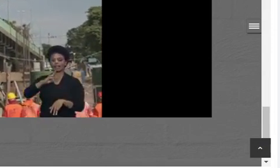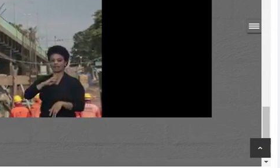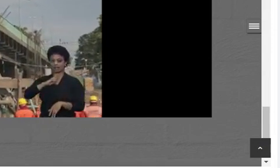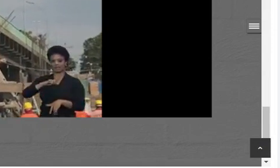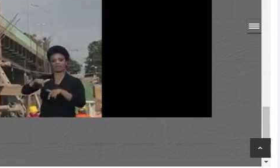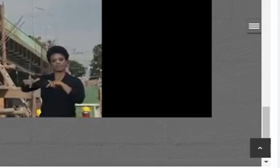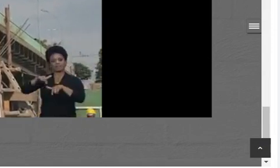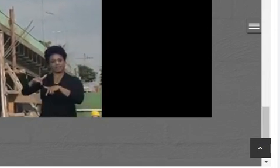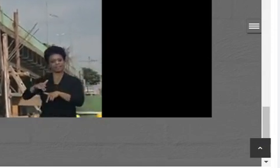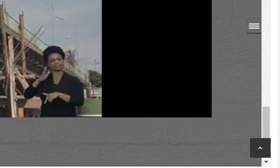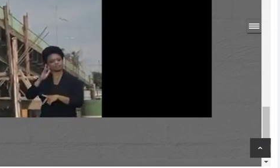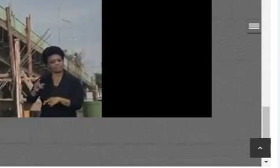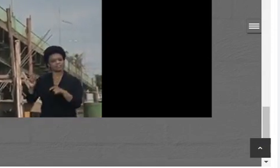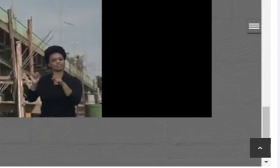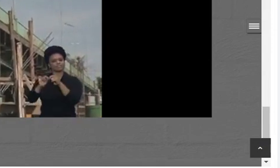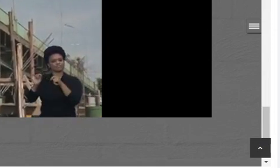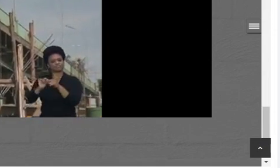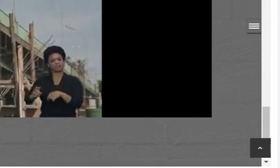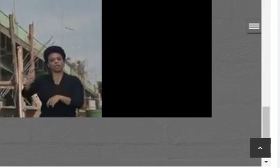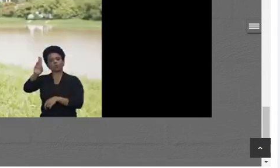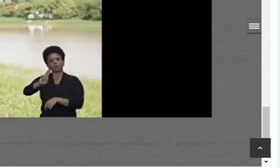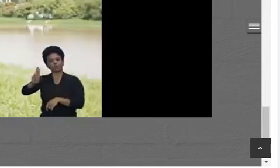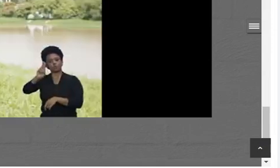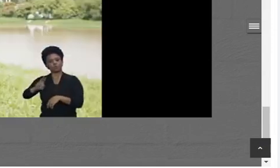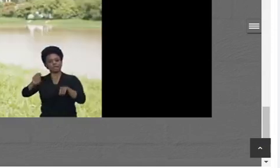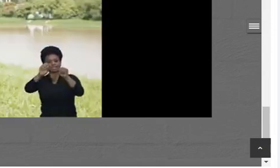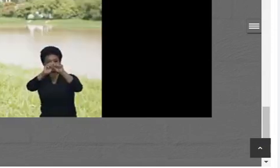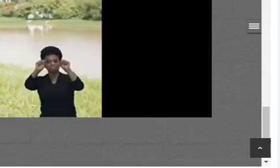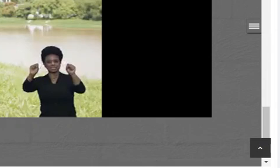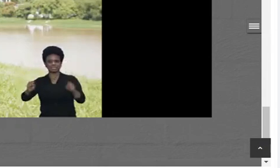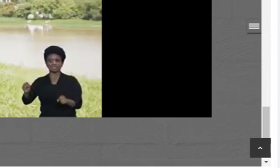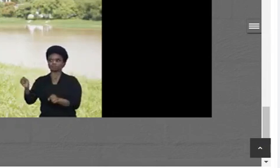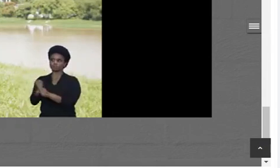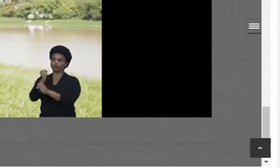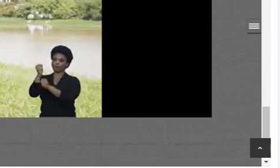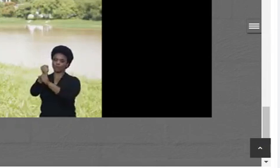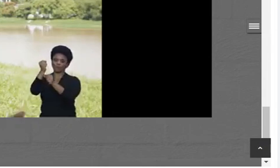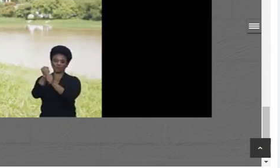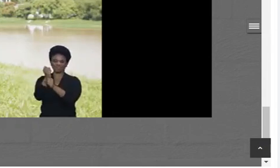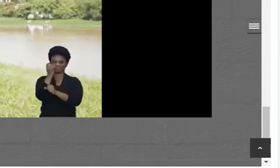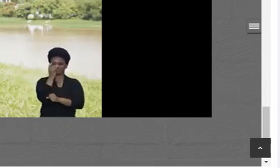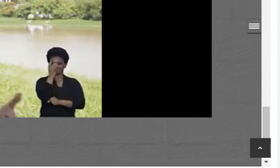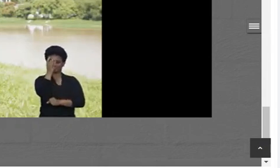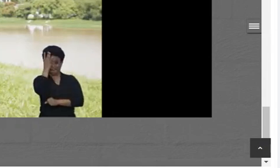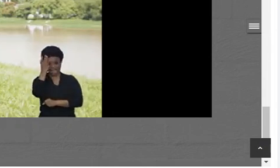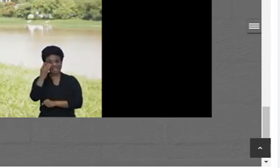obra habituada a utilizar esse tipo de sistema construtivo. Então facilita muito